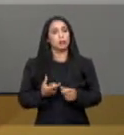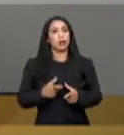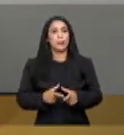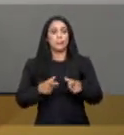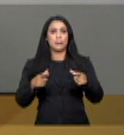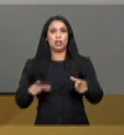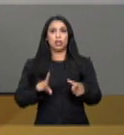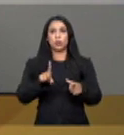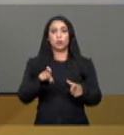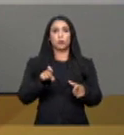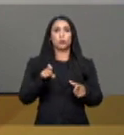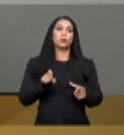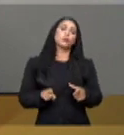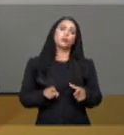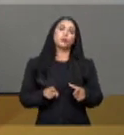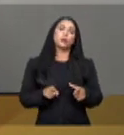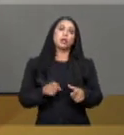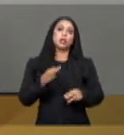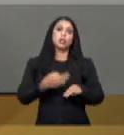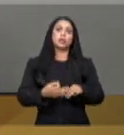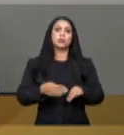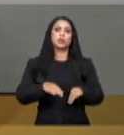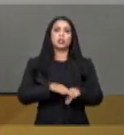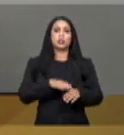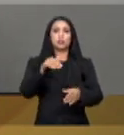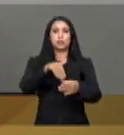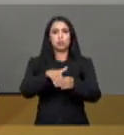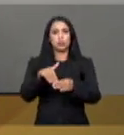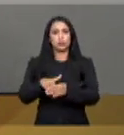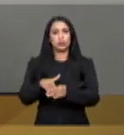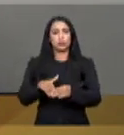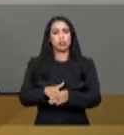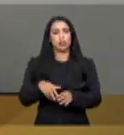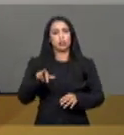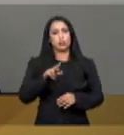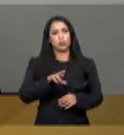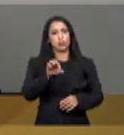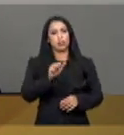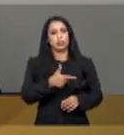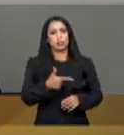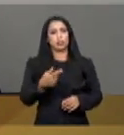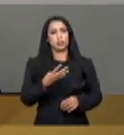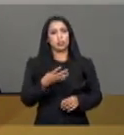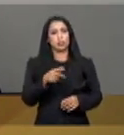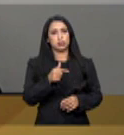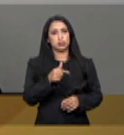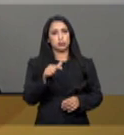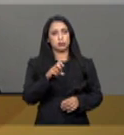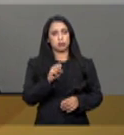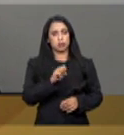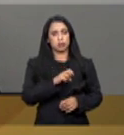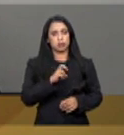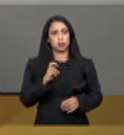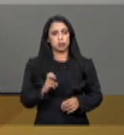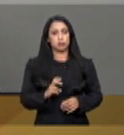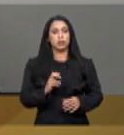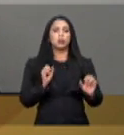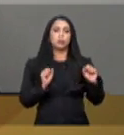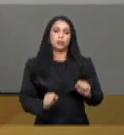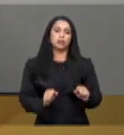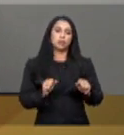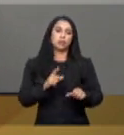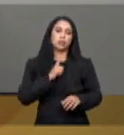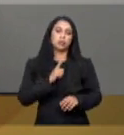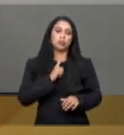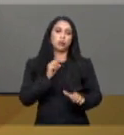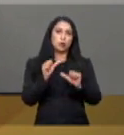pelos ex-integrantes deste Supremo, que tinham proferido seus votos naquele recurso extraordinário 240.785, poderia haver uma